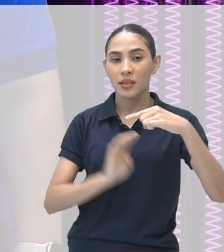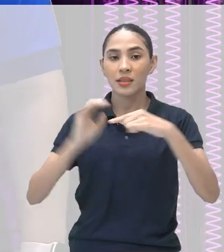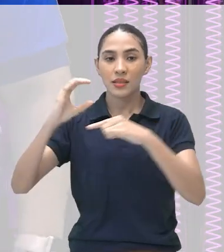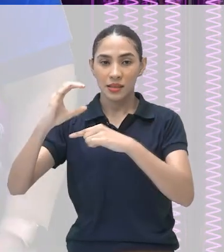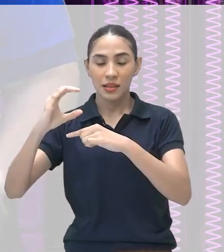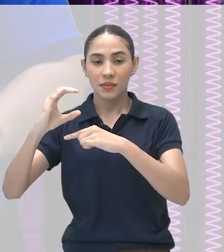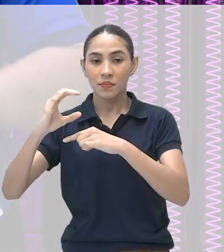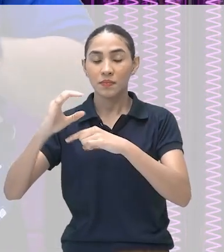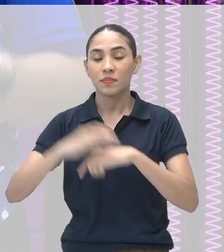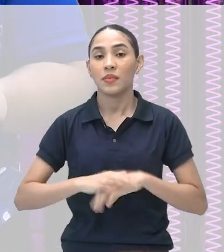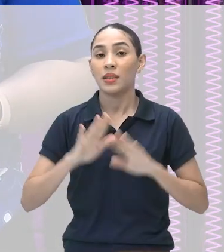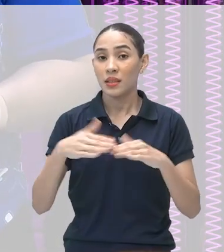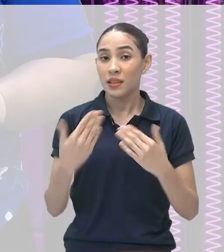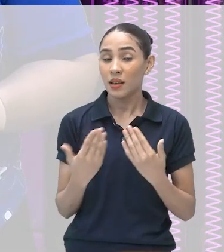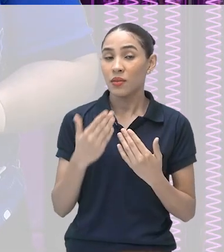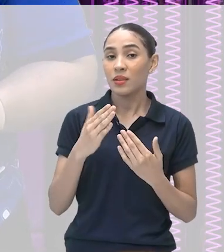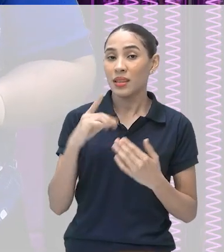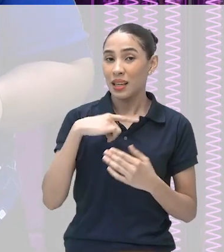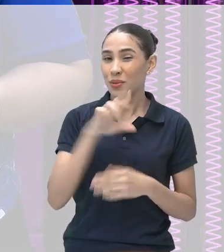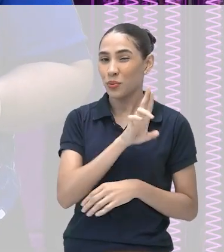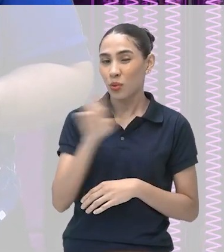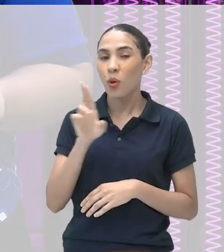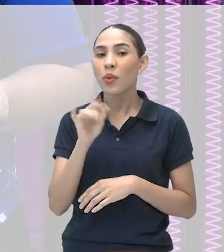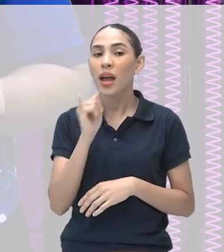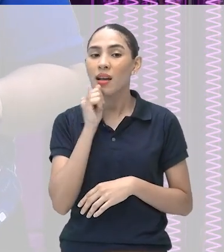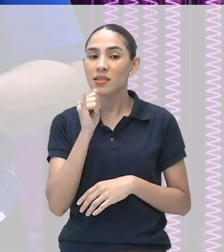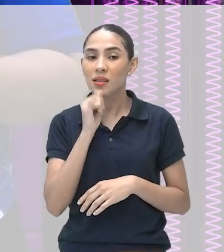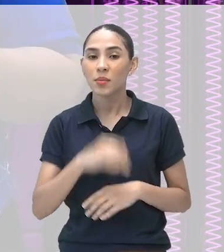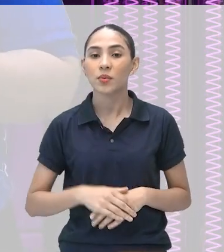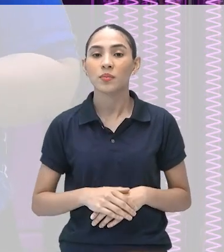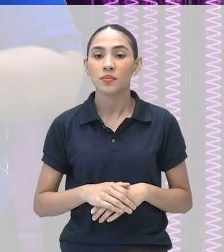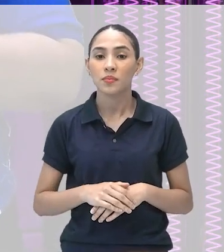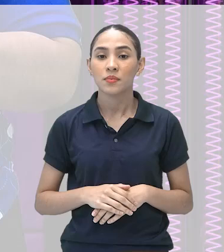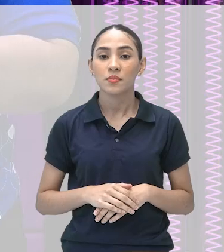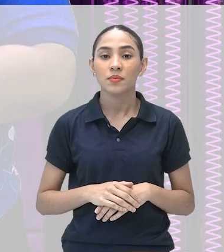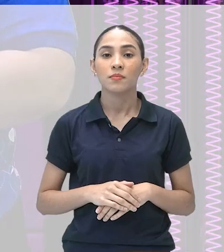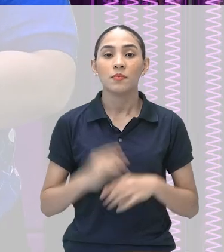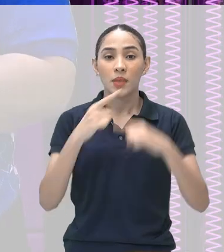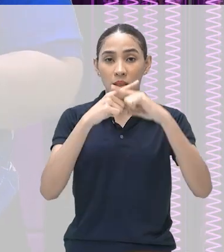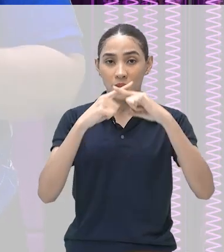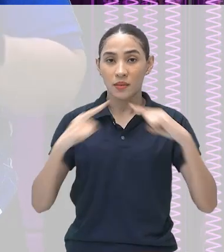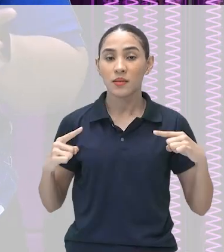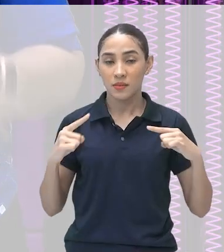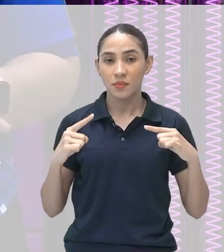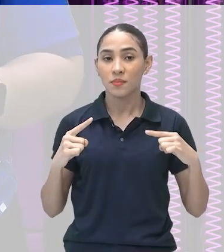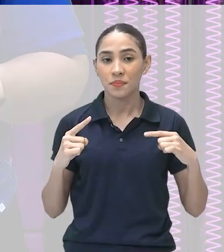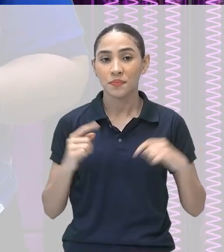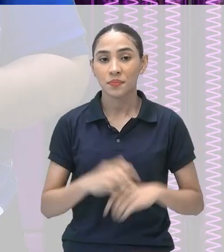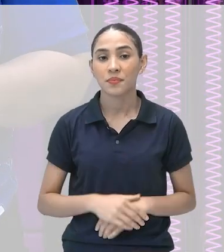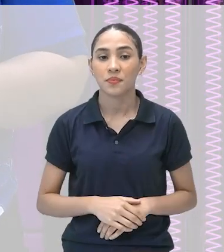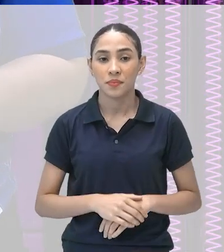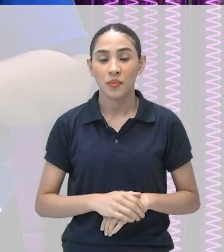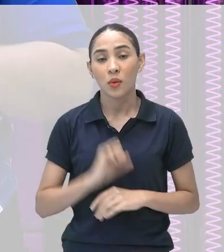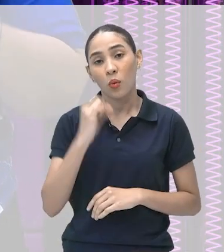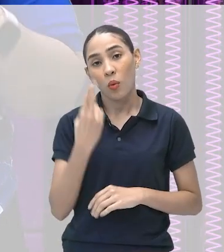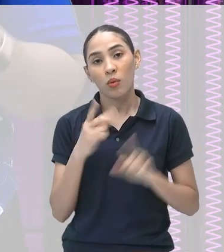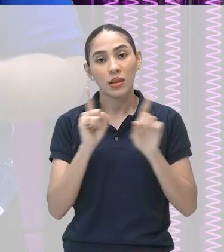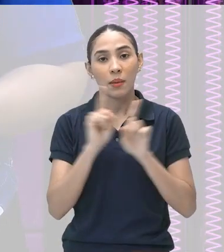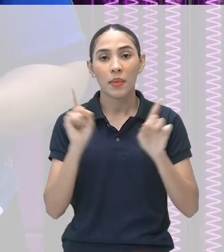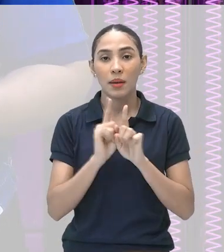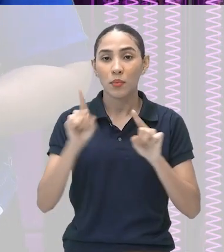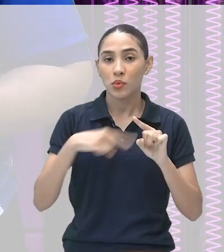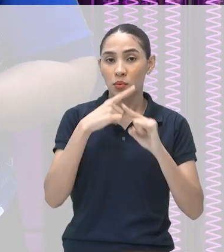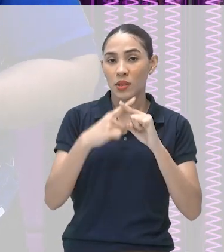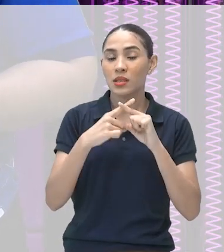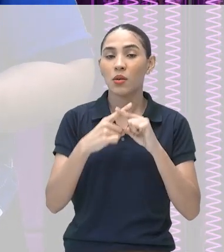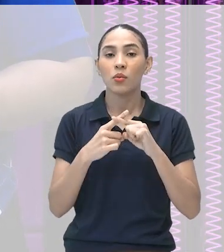e C. Aí a gente até chama aí essa multiplicação, né, de multiplicar os meios por extremos, ou uma